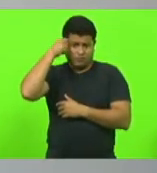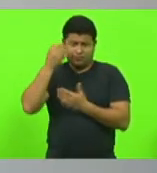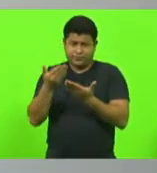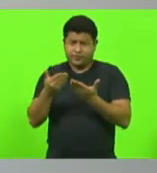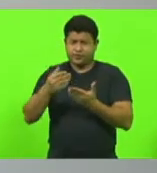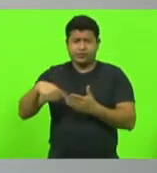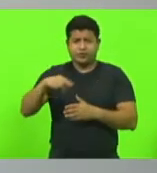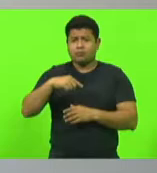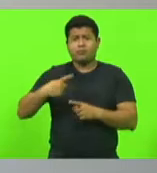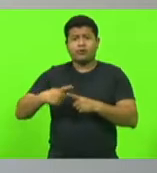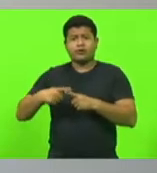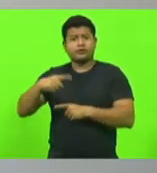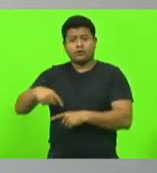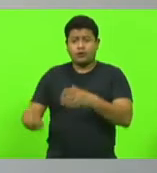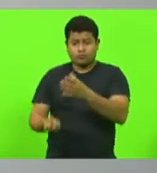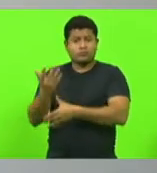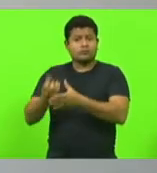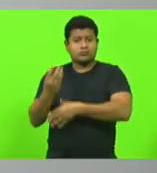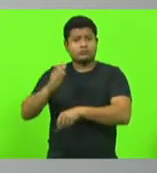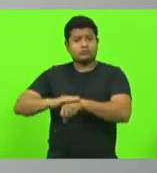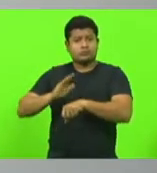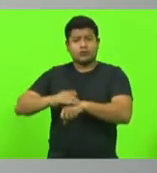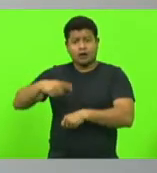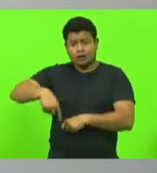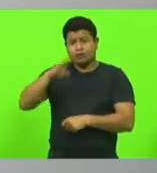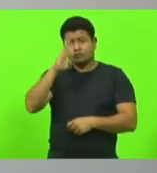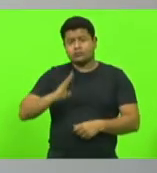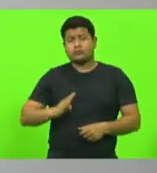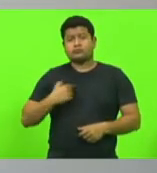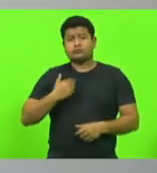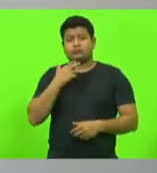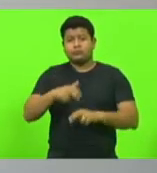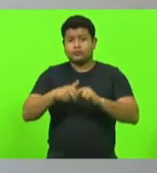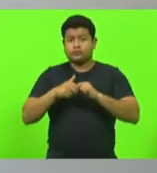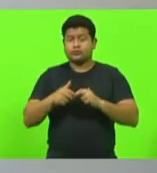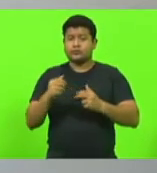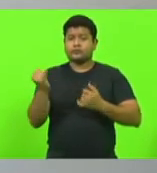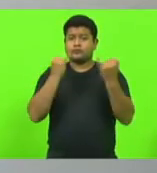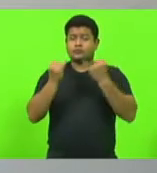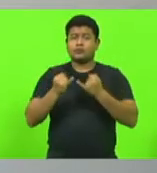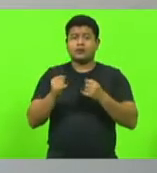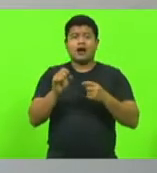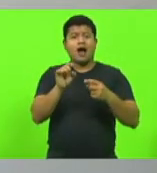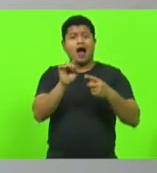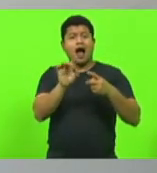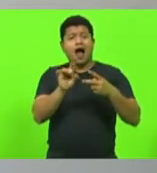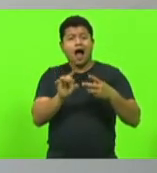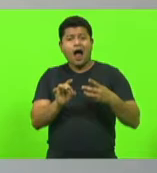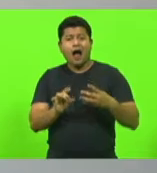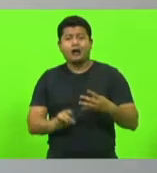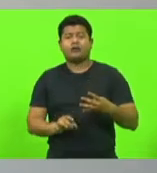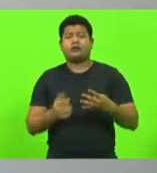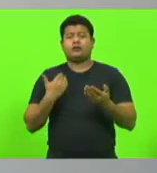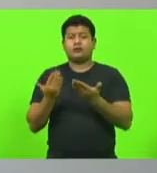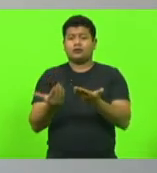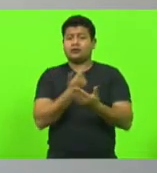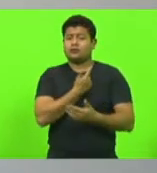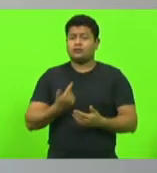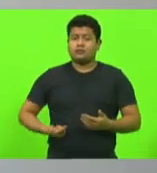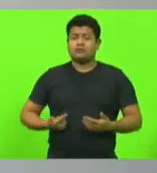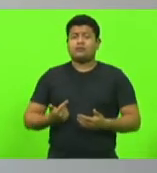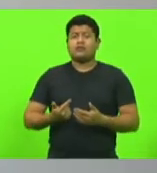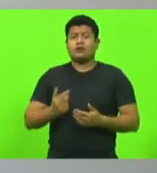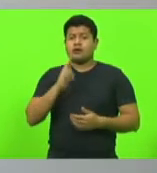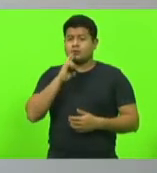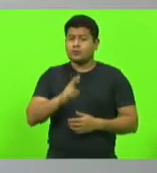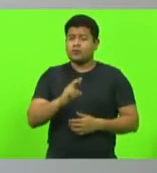dessa produção. Então, por isso, se faz necessário esse pedido de informação, item por item, para que o governo responda em tempo hábil, para que a gente possa